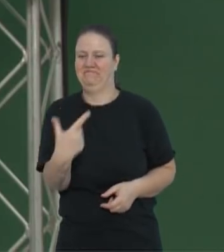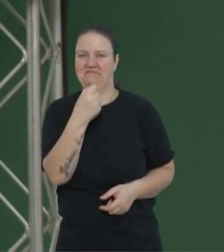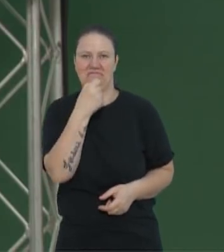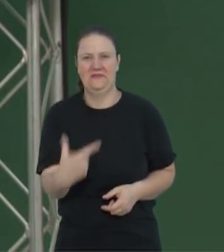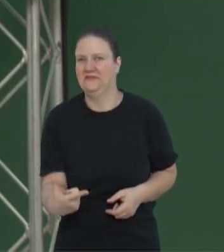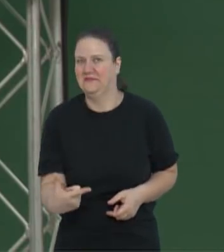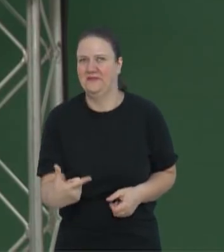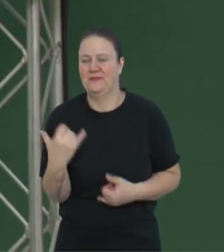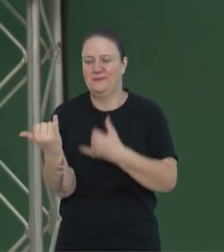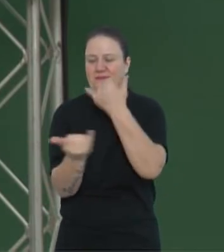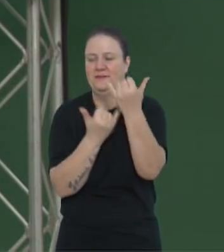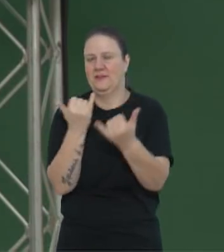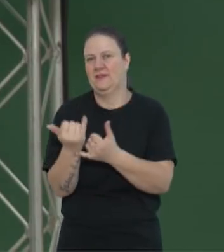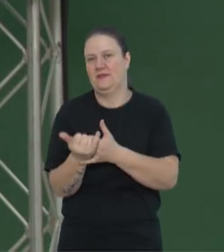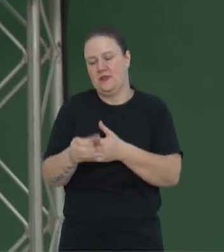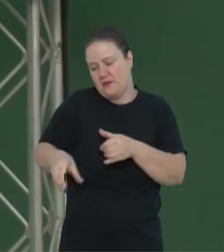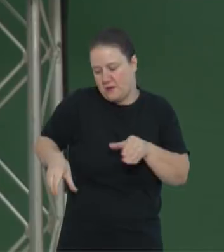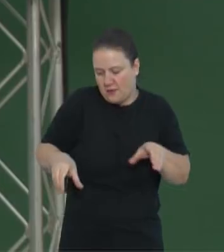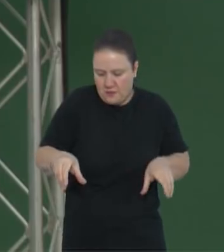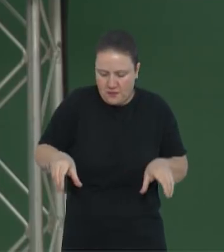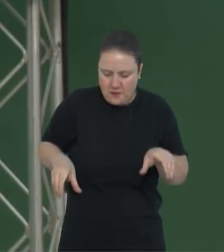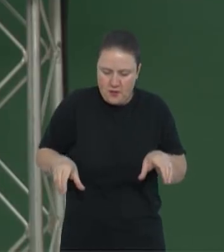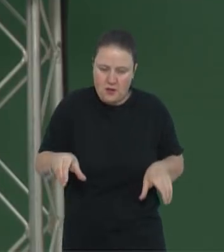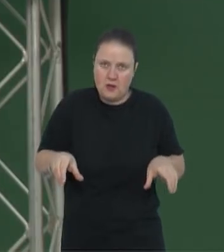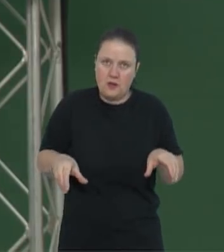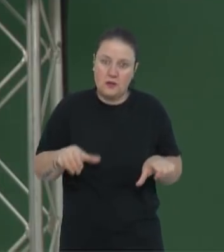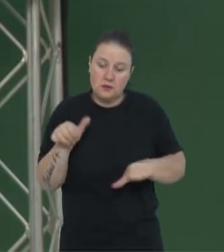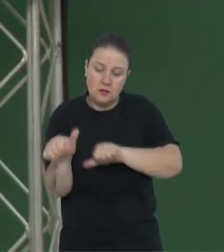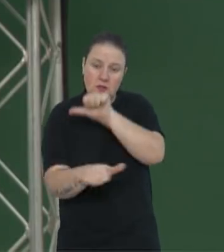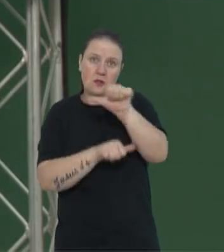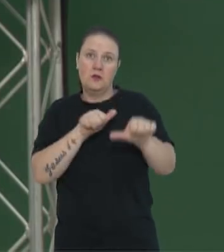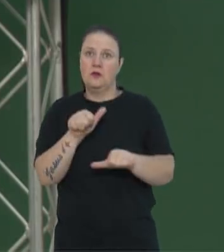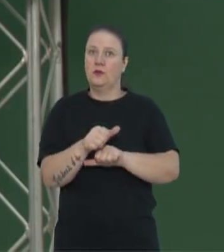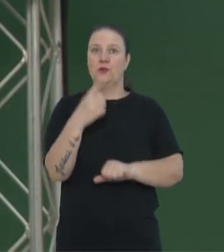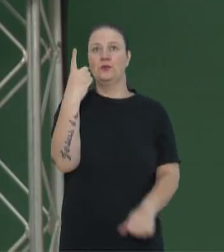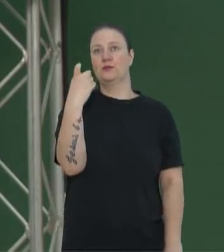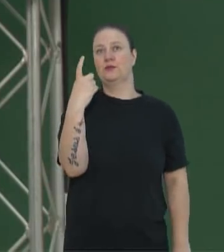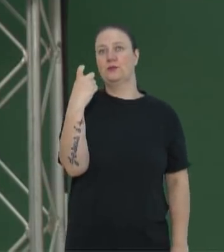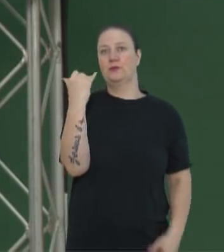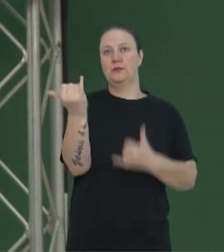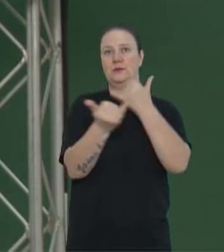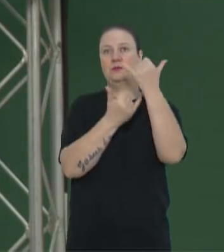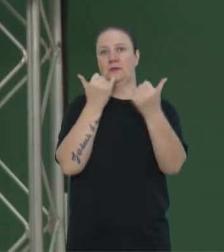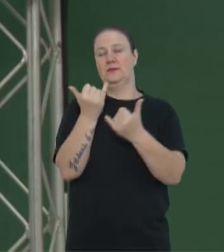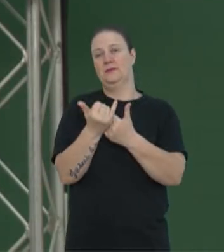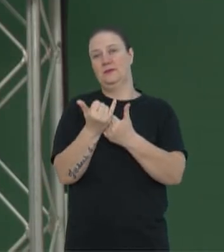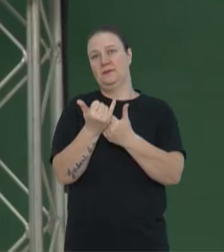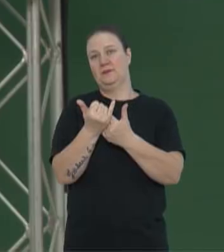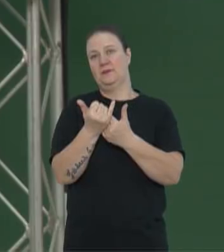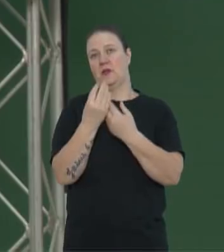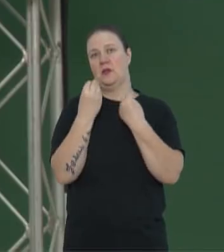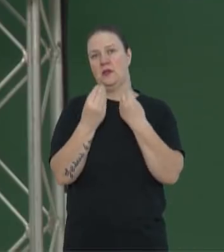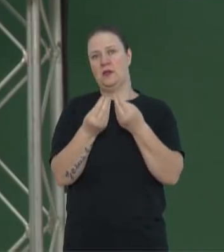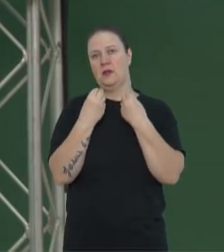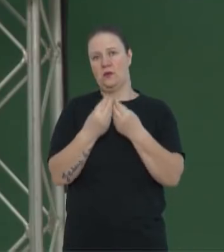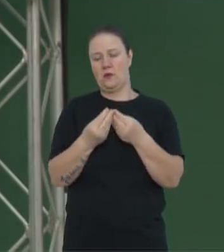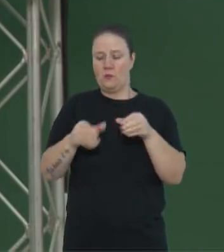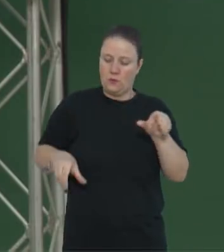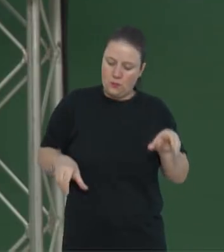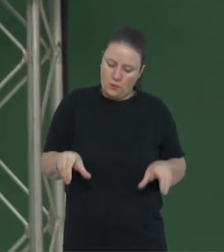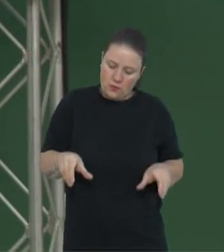porque esses carrinhos, né, meio que transformou tudo num brinquedo só, como se as rodinhas dos carrinhos estivessem sustentando,